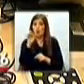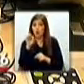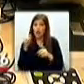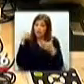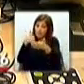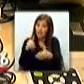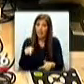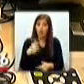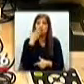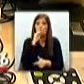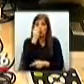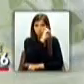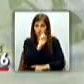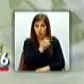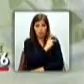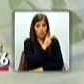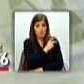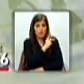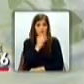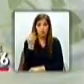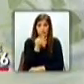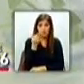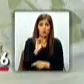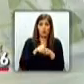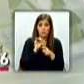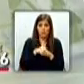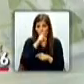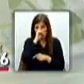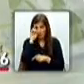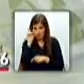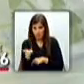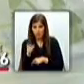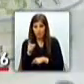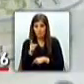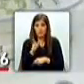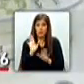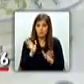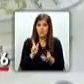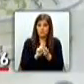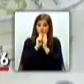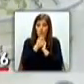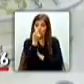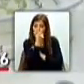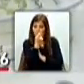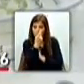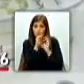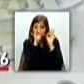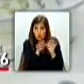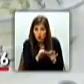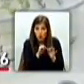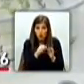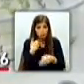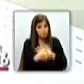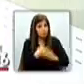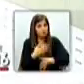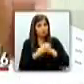os alunos e professores da Universidade do Porto, do Minho e de Madrid têm de transformar os desenhos em protótipos e colocá-los em